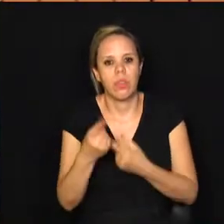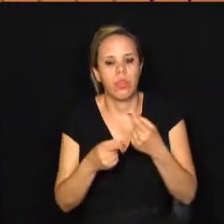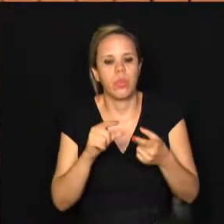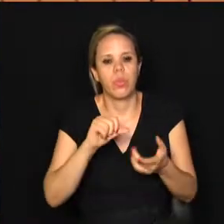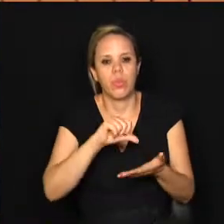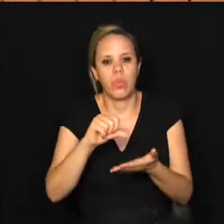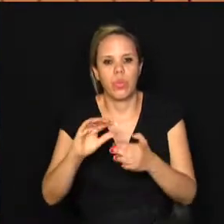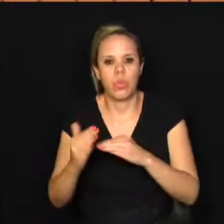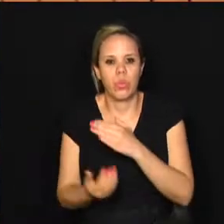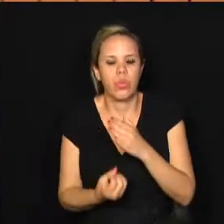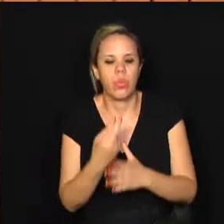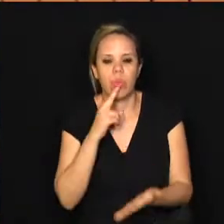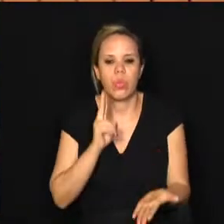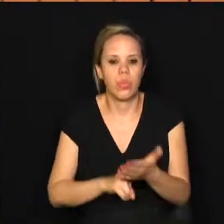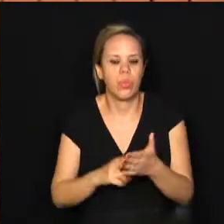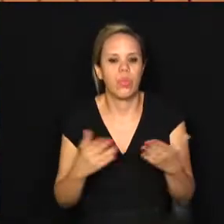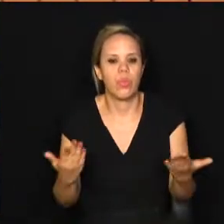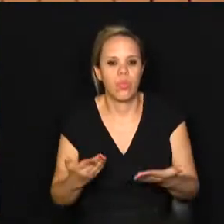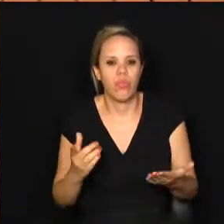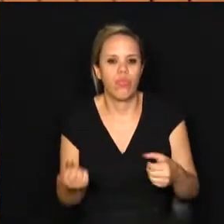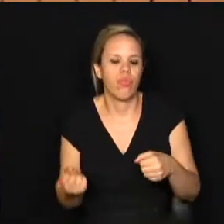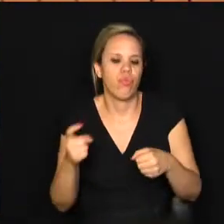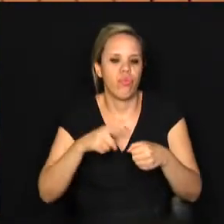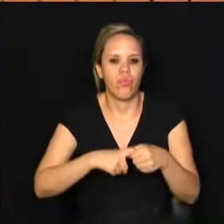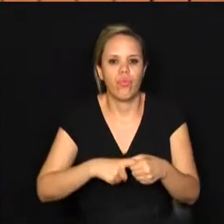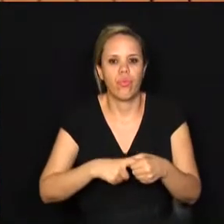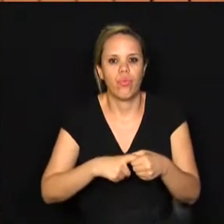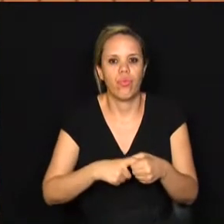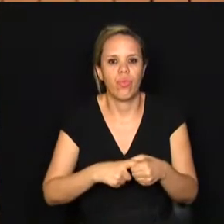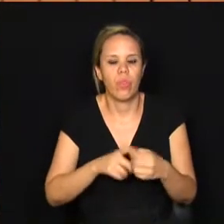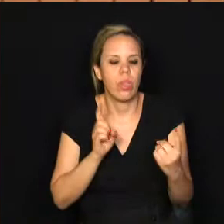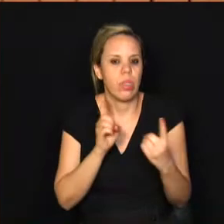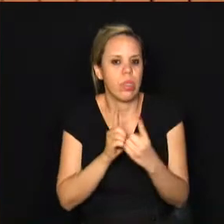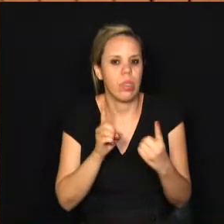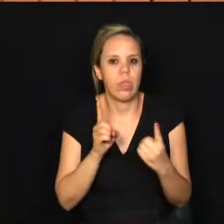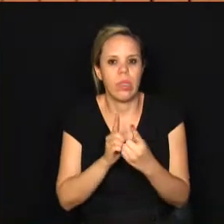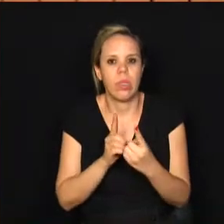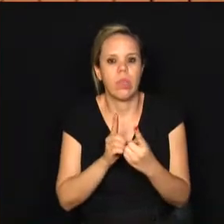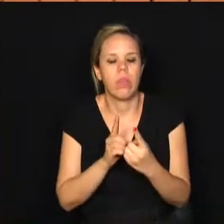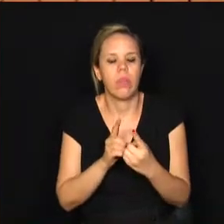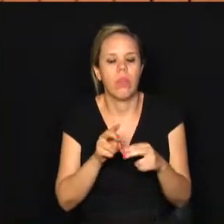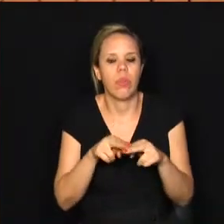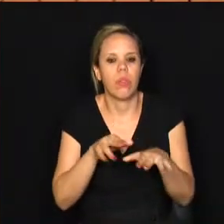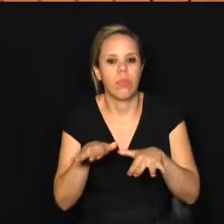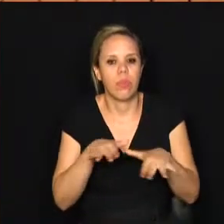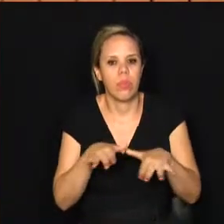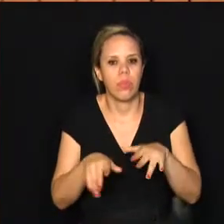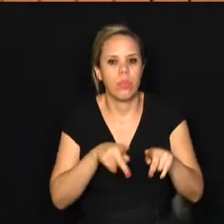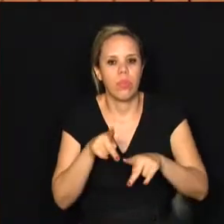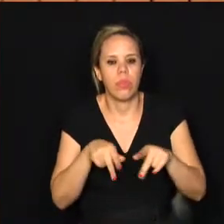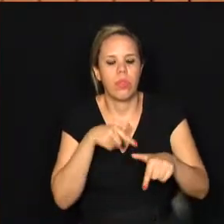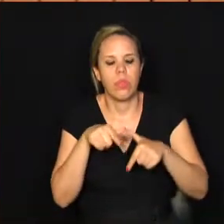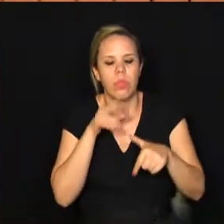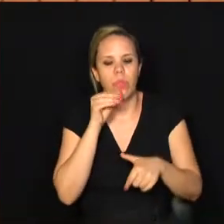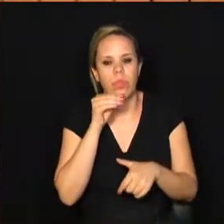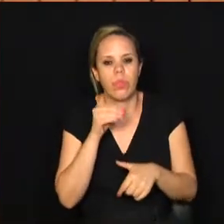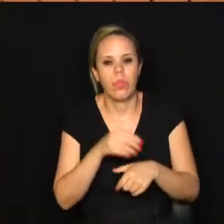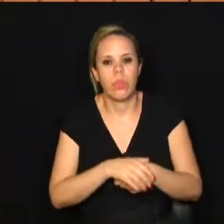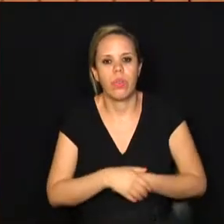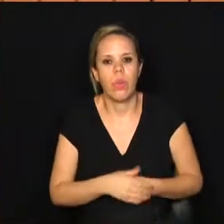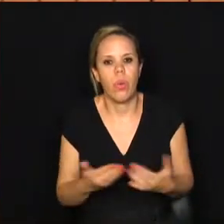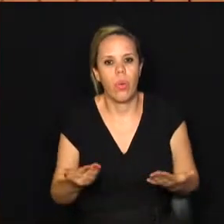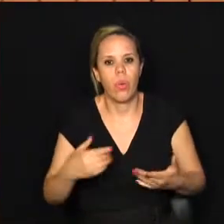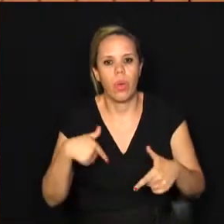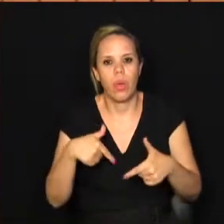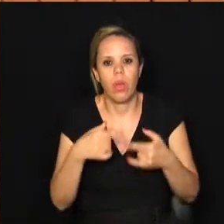que o Correio hoje já passou a atender em função da mobilização dos trabalhadores. Eu vou hoje trabalhar